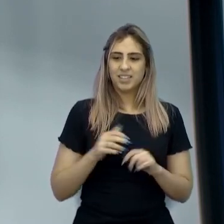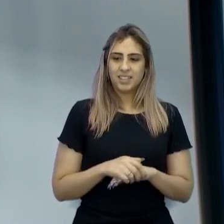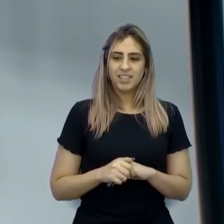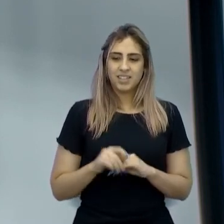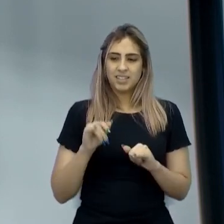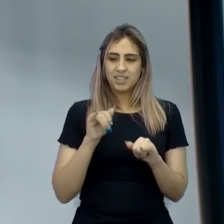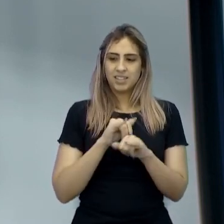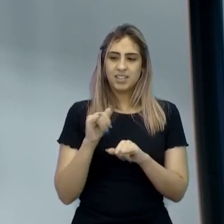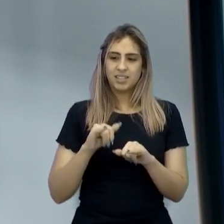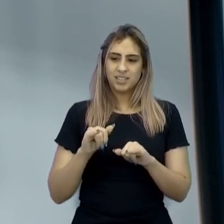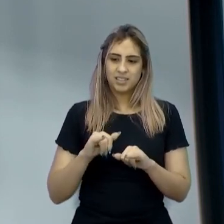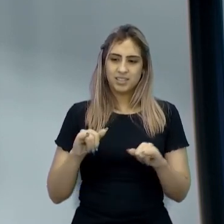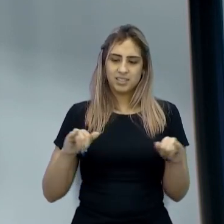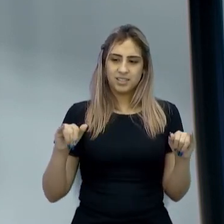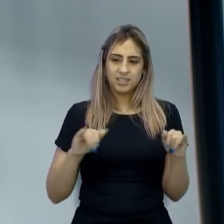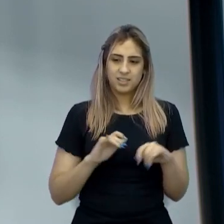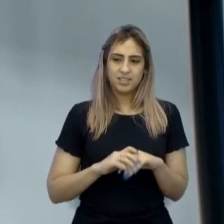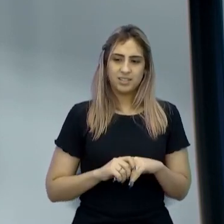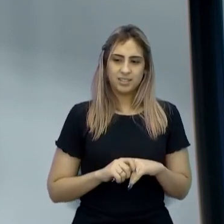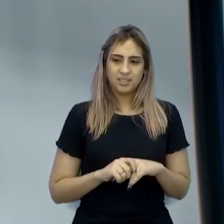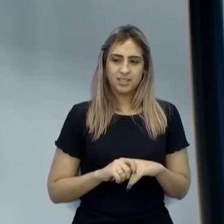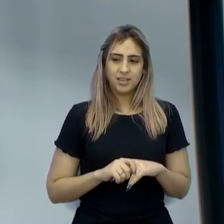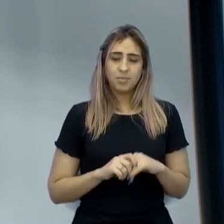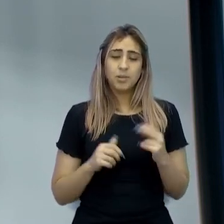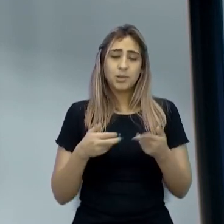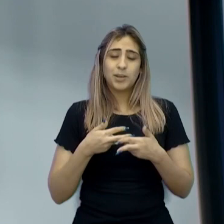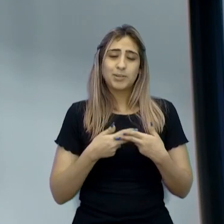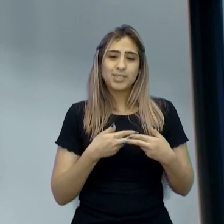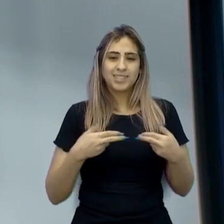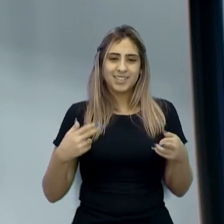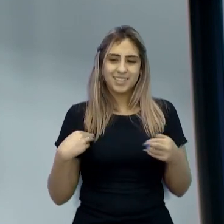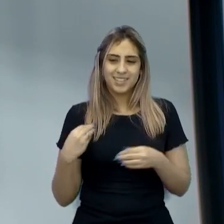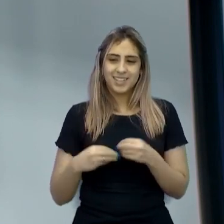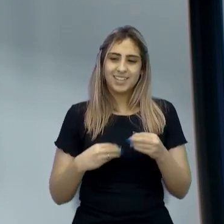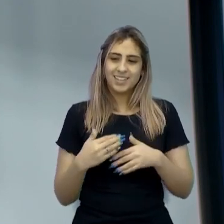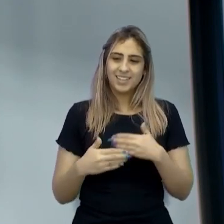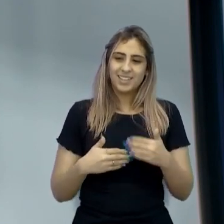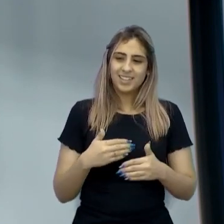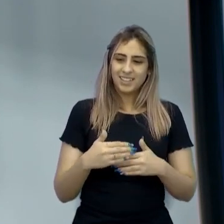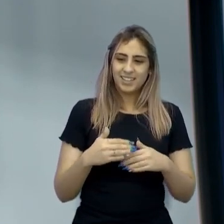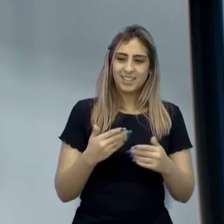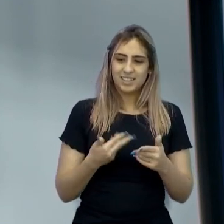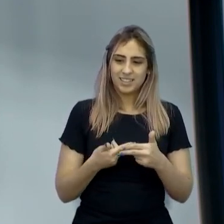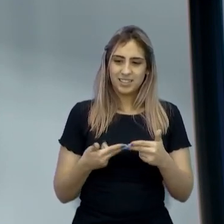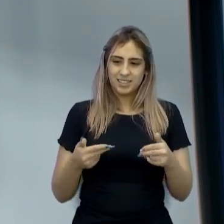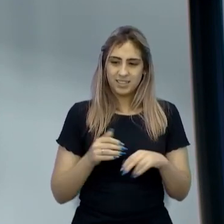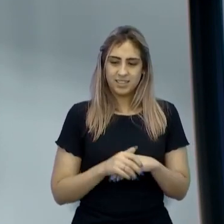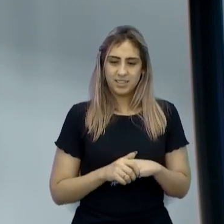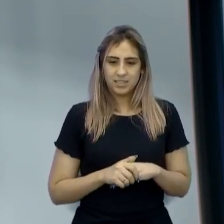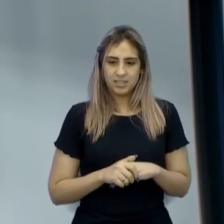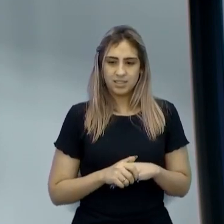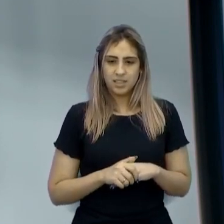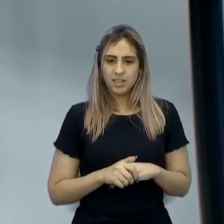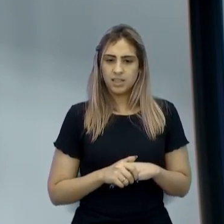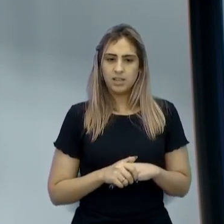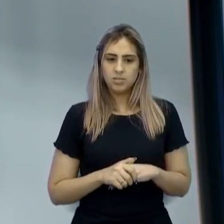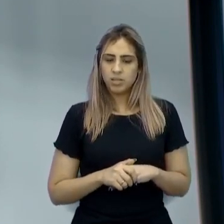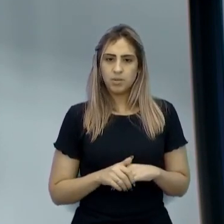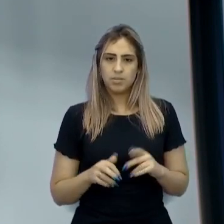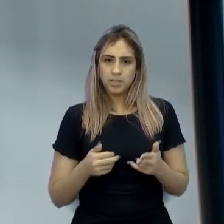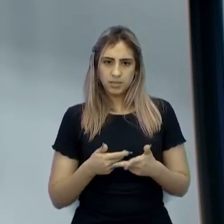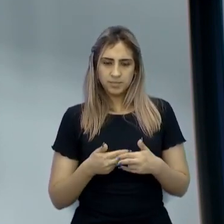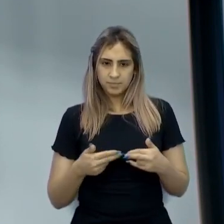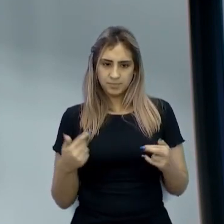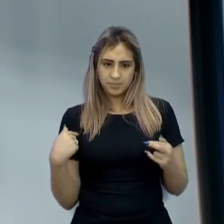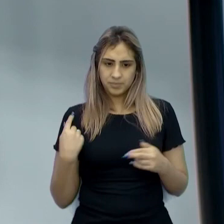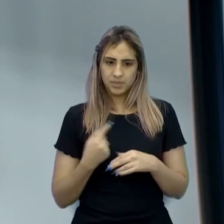notícia, faz uma pesquisa, né, faz uma investigaçãozinha aí, diz, opa, o foco do nosso trabalho, o que